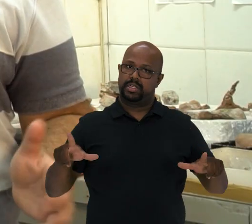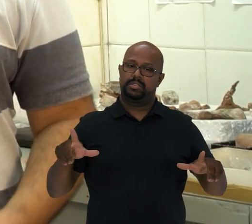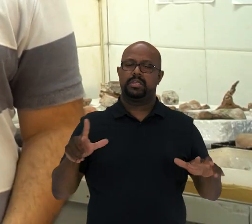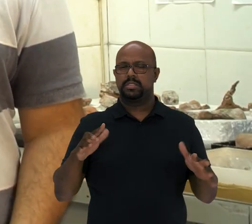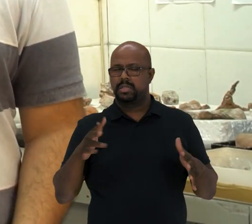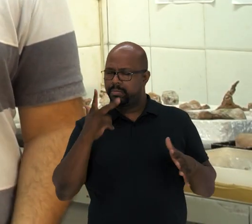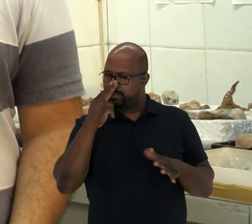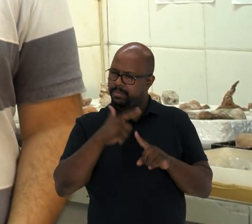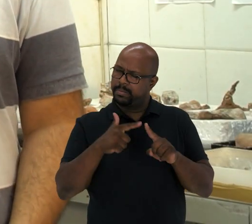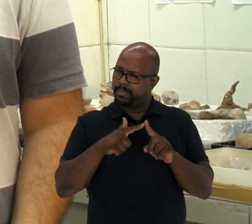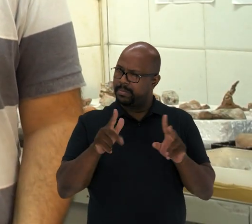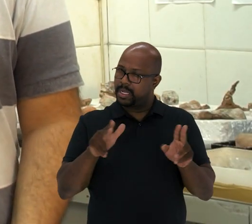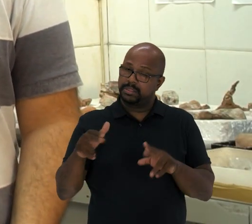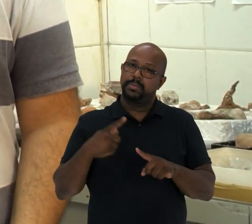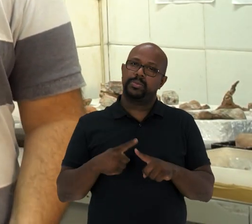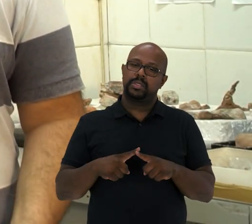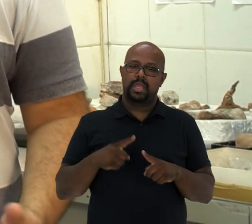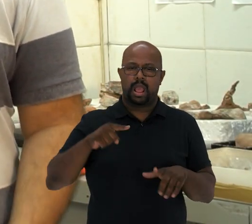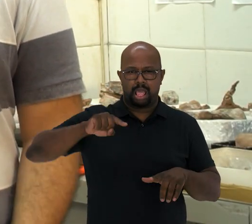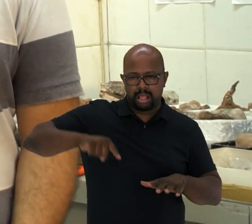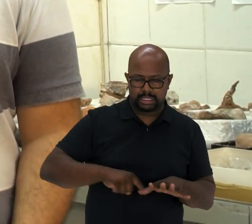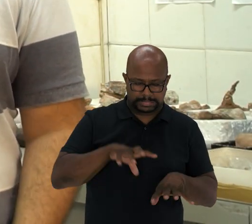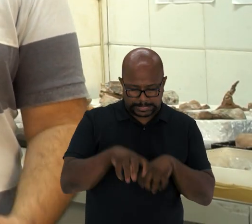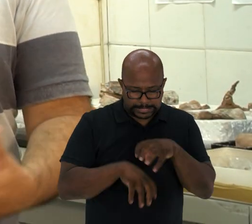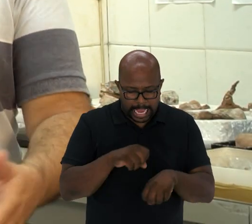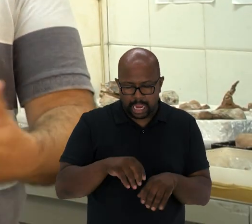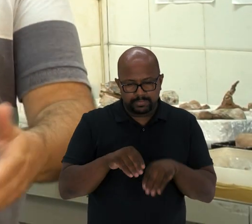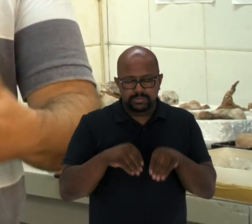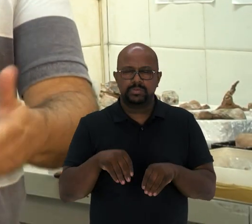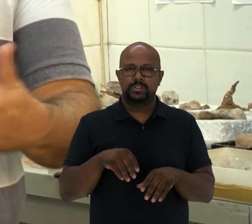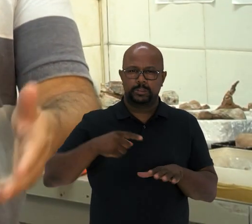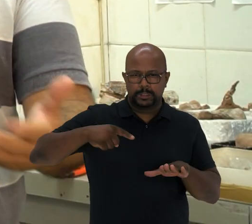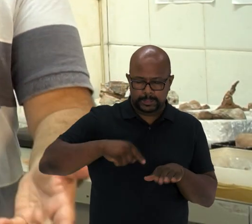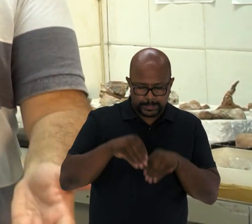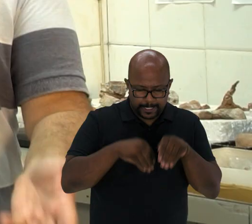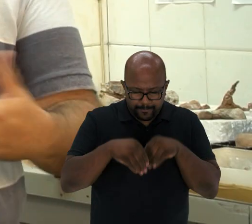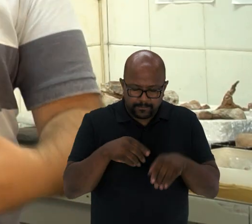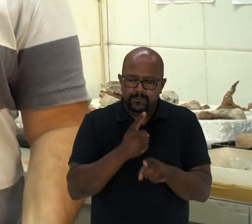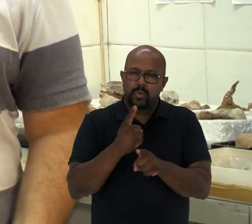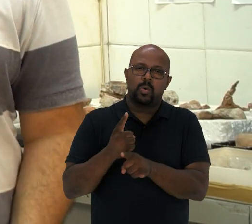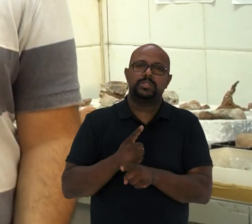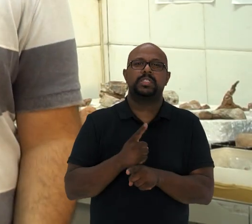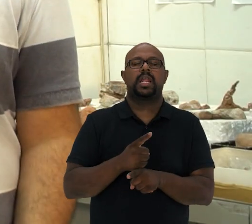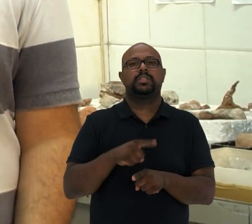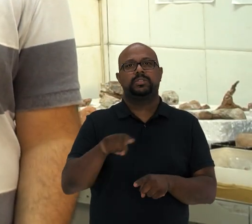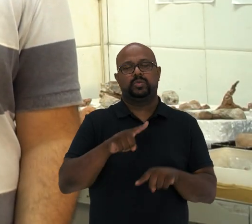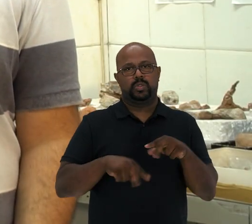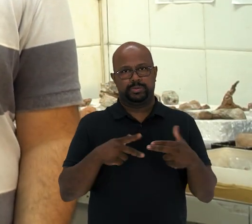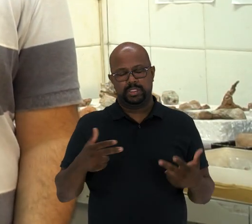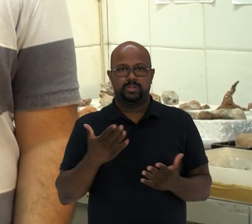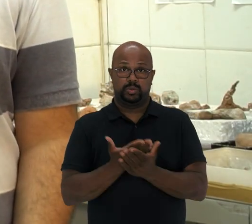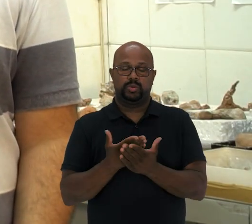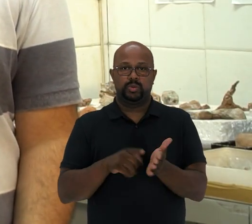diferentes. Elas até são parecidas porque escavam, né, a partir de escavações são encontrados, né, os